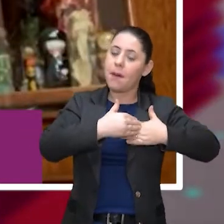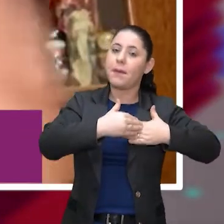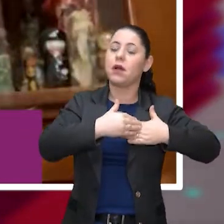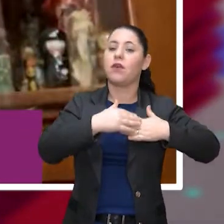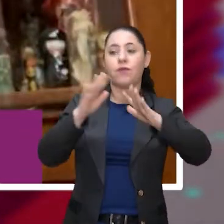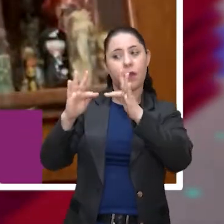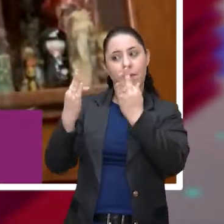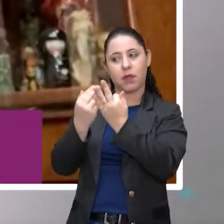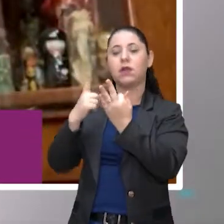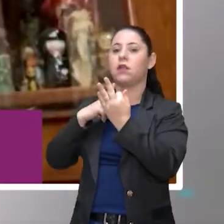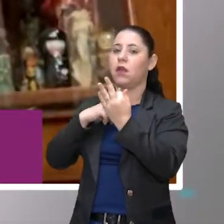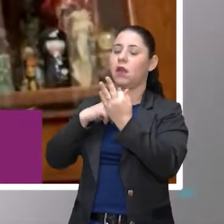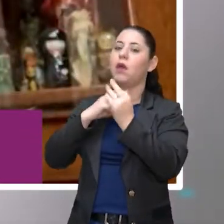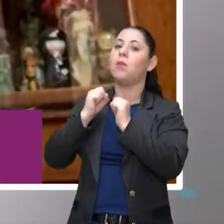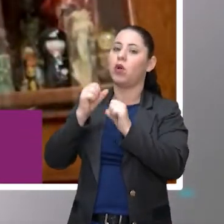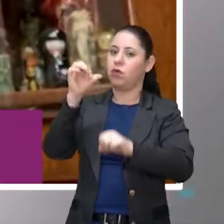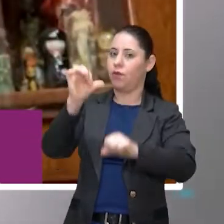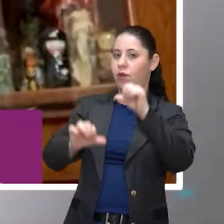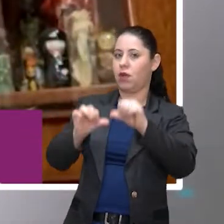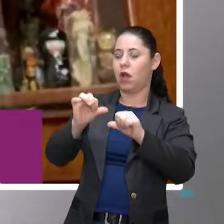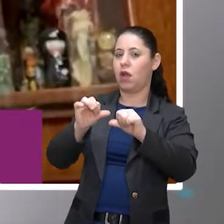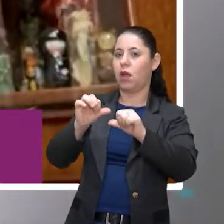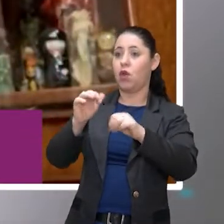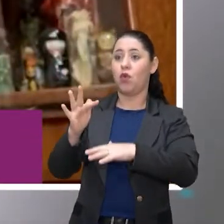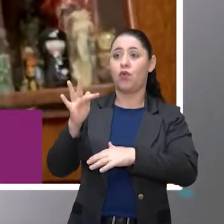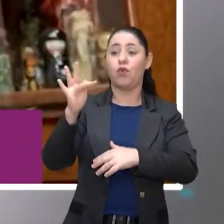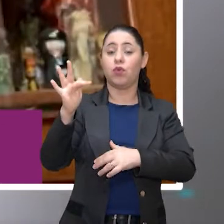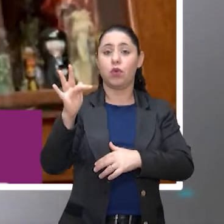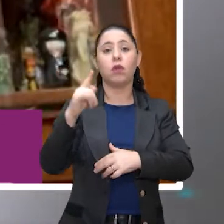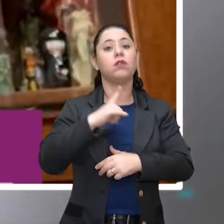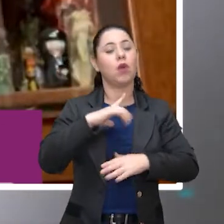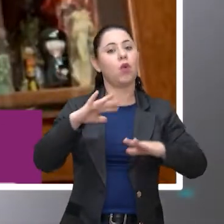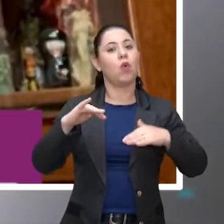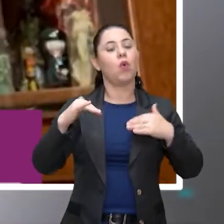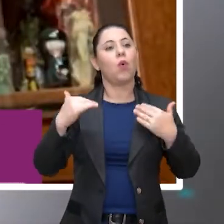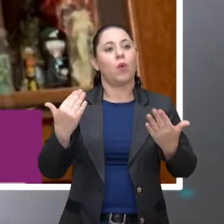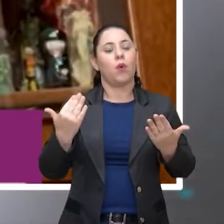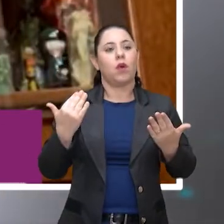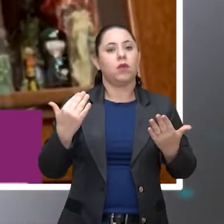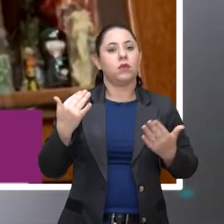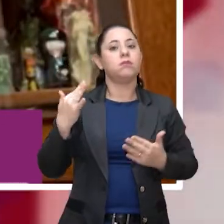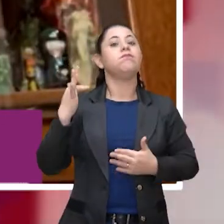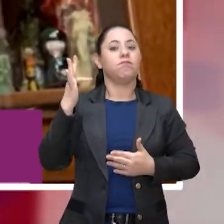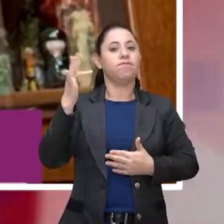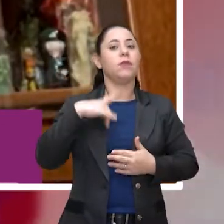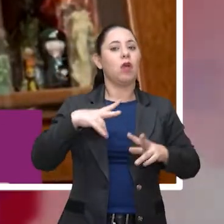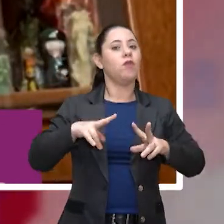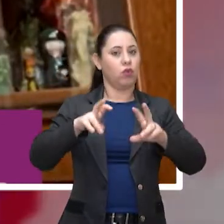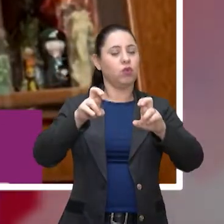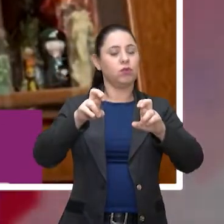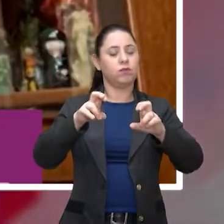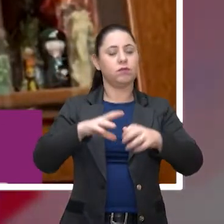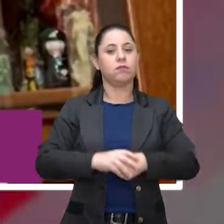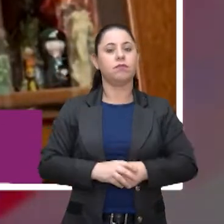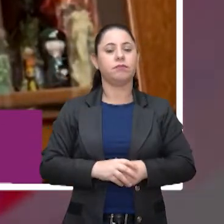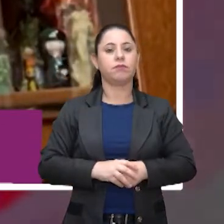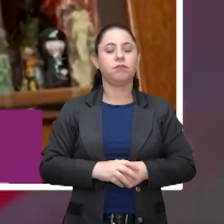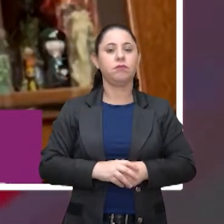gente avaliar o risco dessa mulher, dela ter um câncer no momento, ou dela vir a ter um câncer no